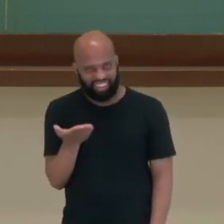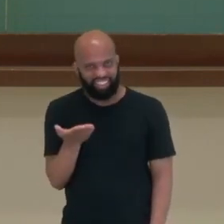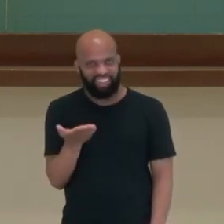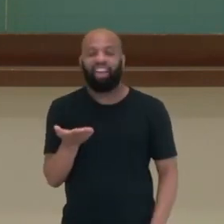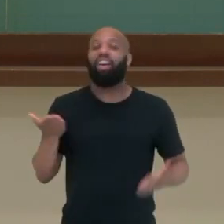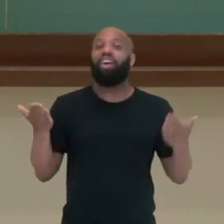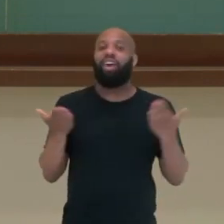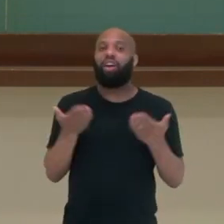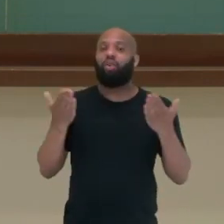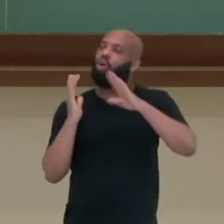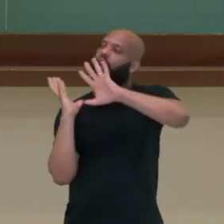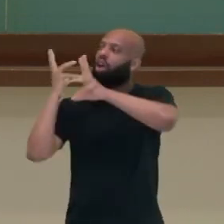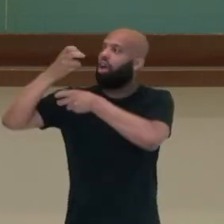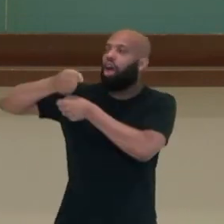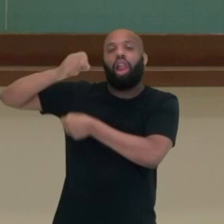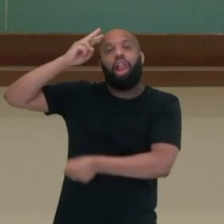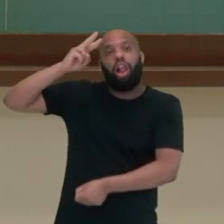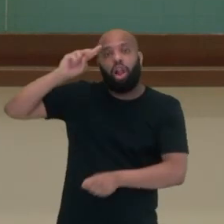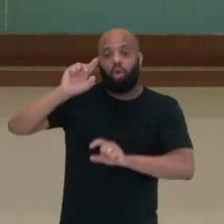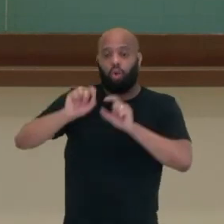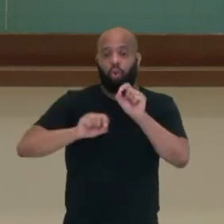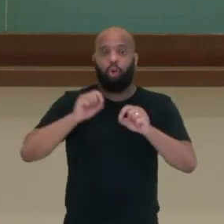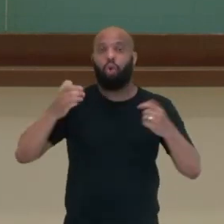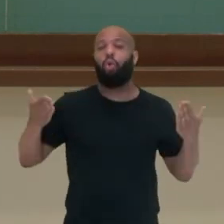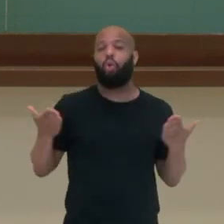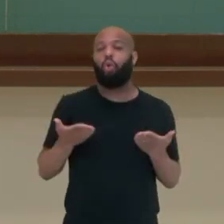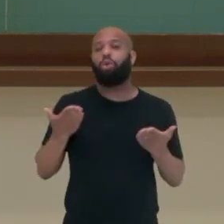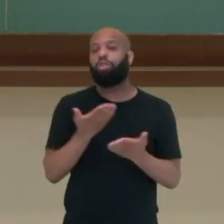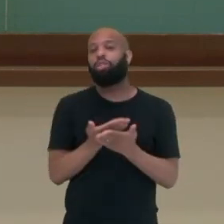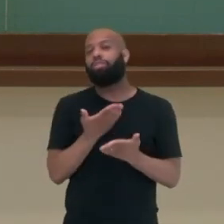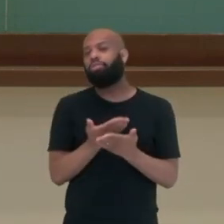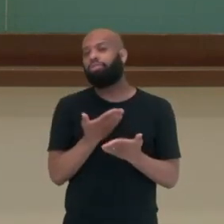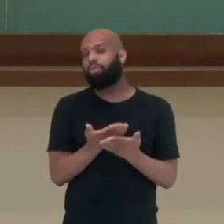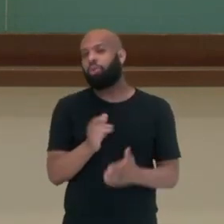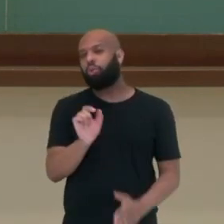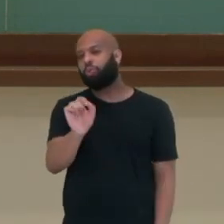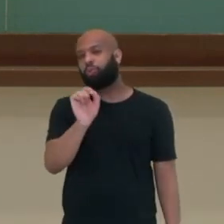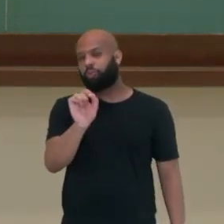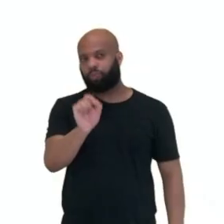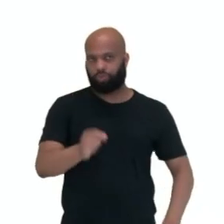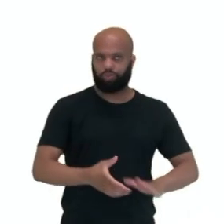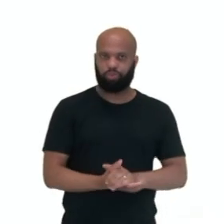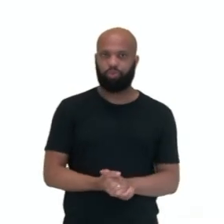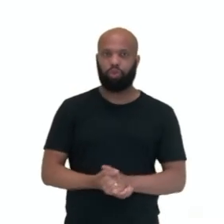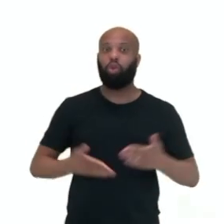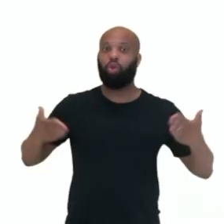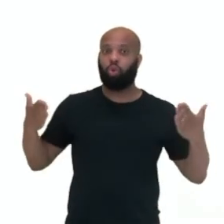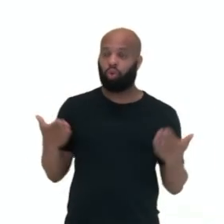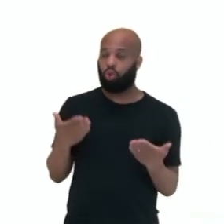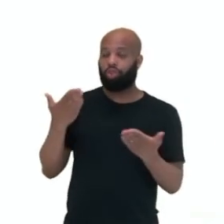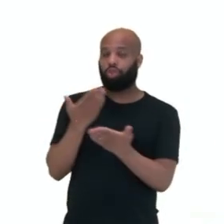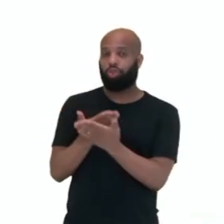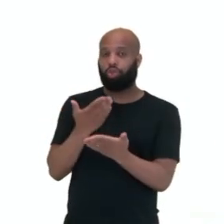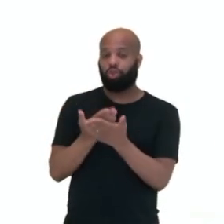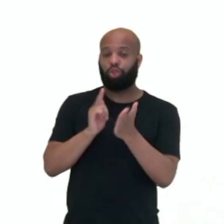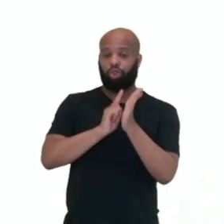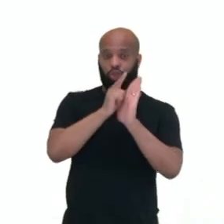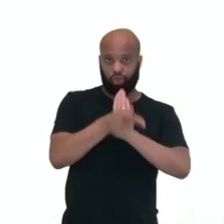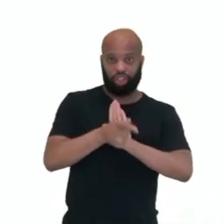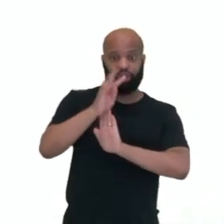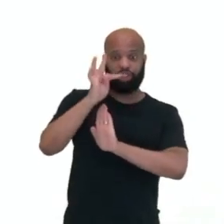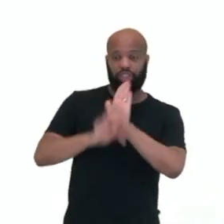vamos retomar o que nós conversamos hoje? O que ocorreu em nossa aula? Então, nesta aula estudamos o gênero textual